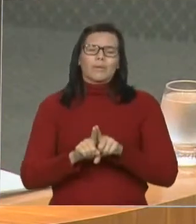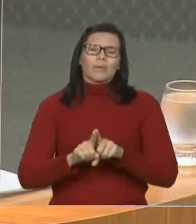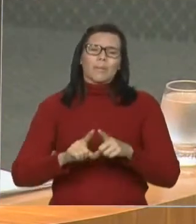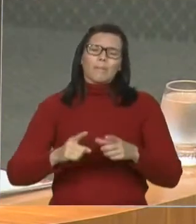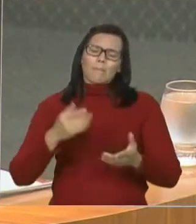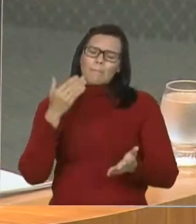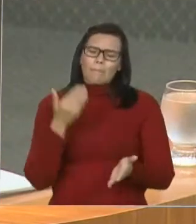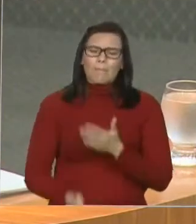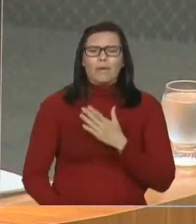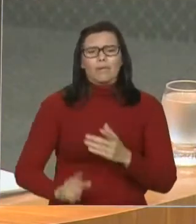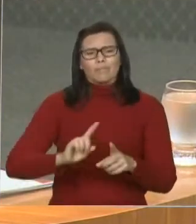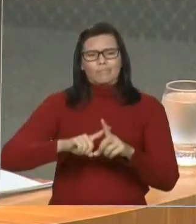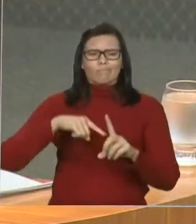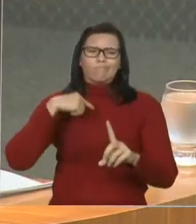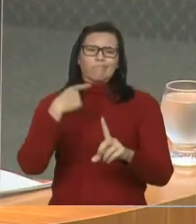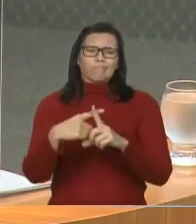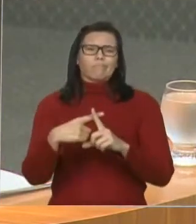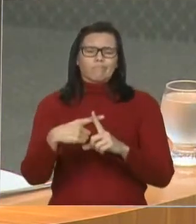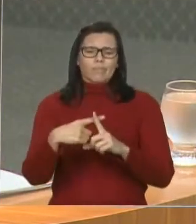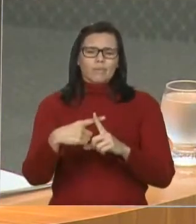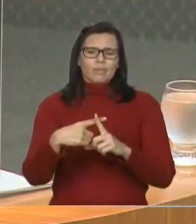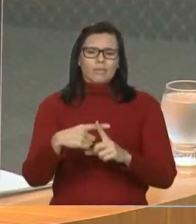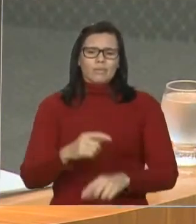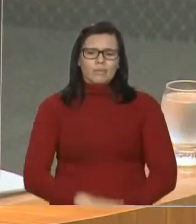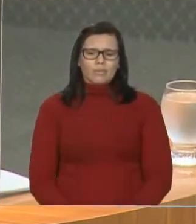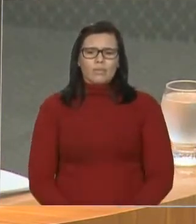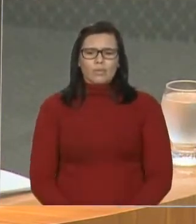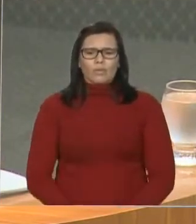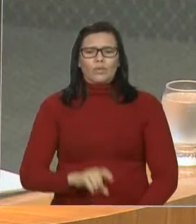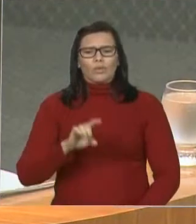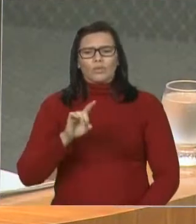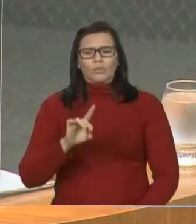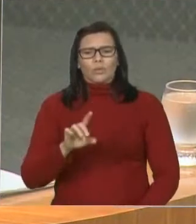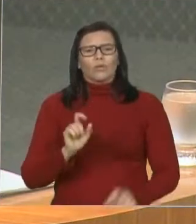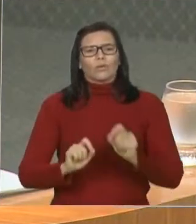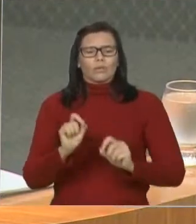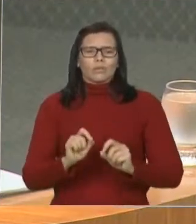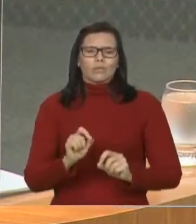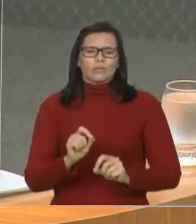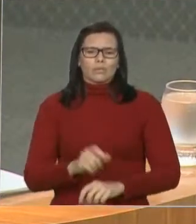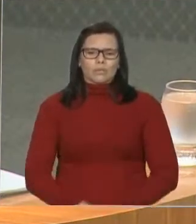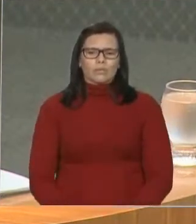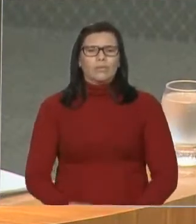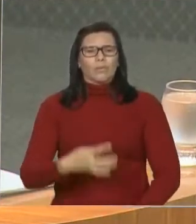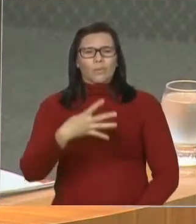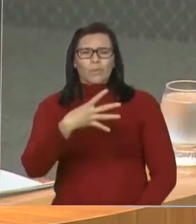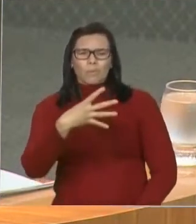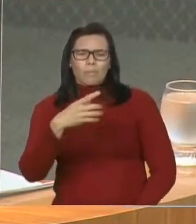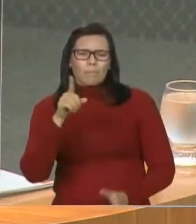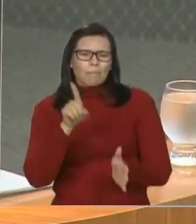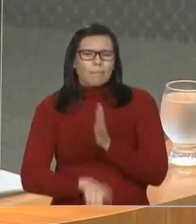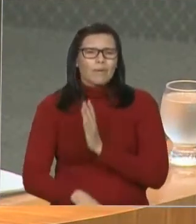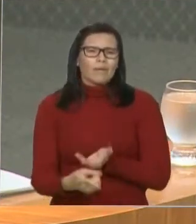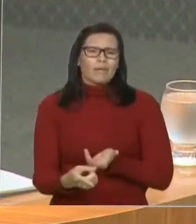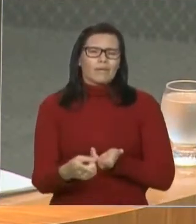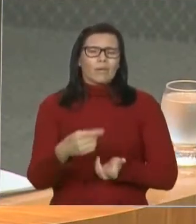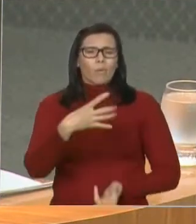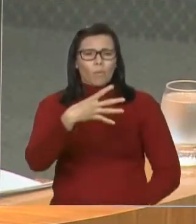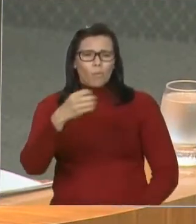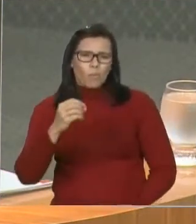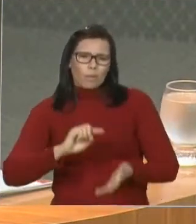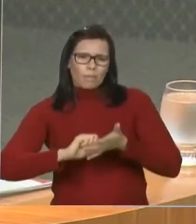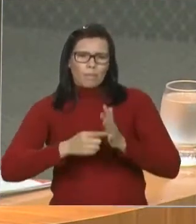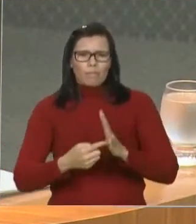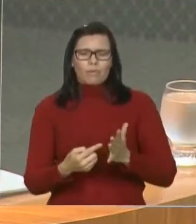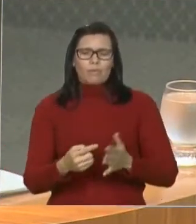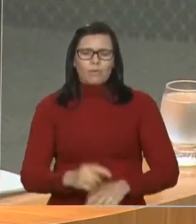100 pontos que ele acertou, ele só fica com 80 e será penalizado em 40 pontos. Se o candidato errar 30 pontos, ele